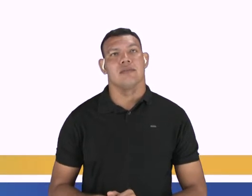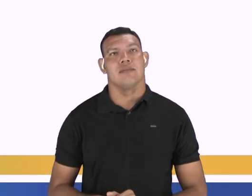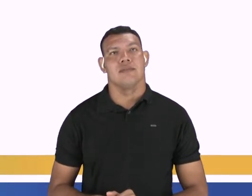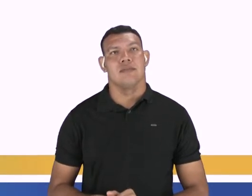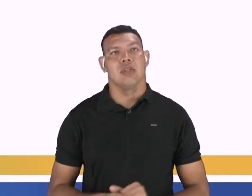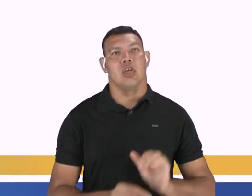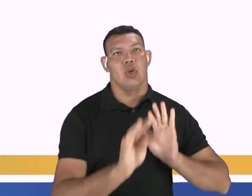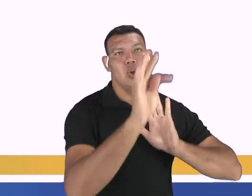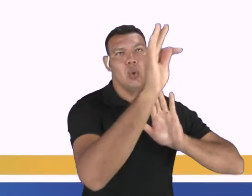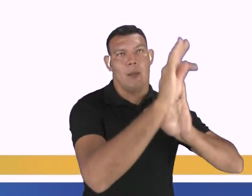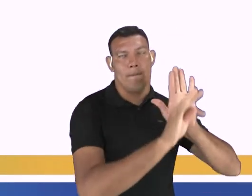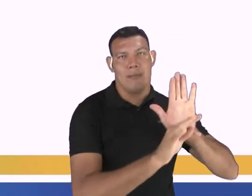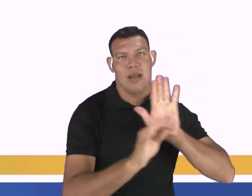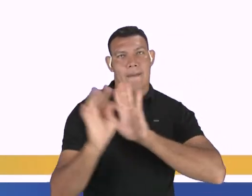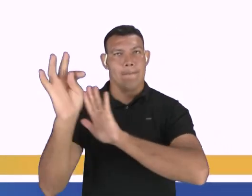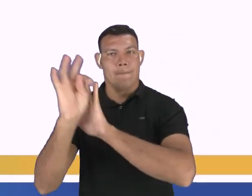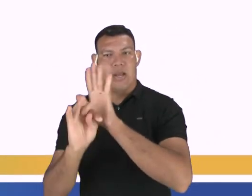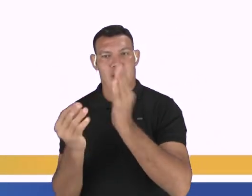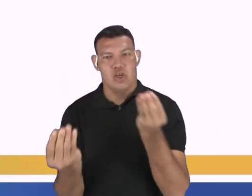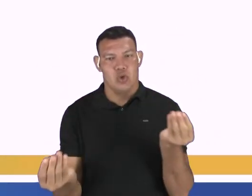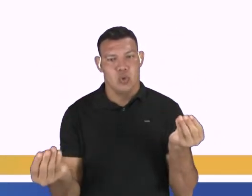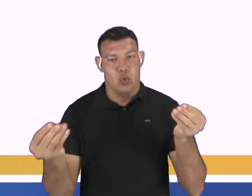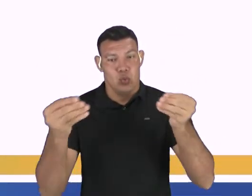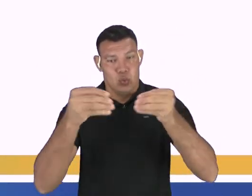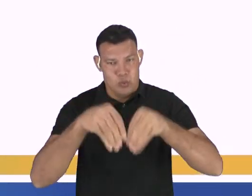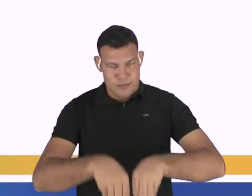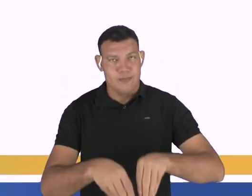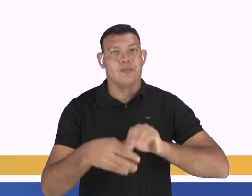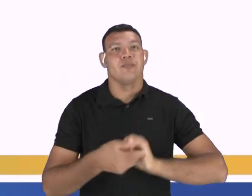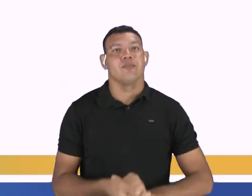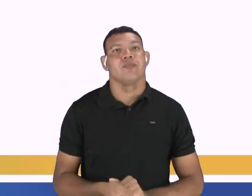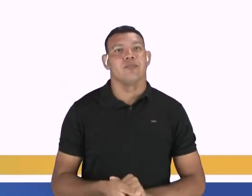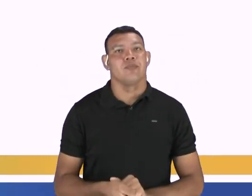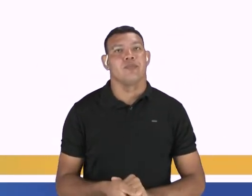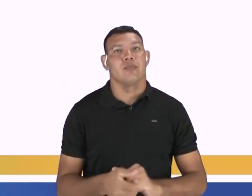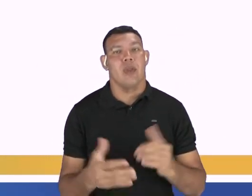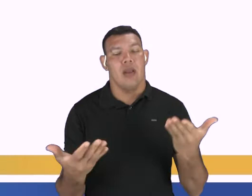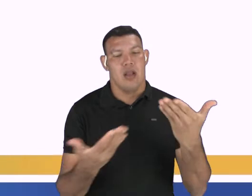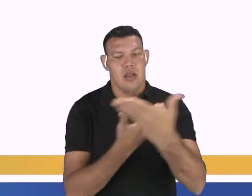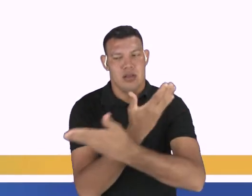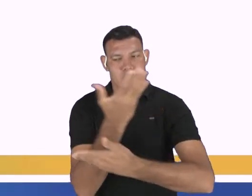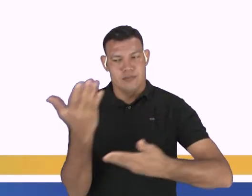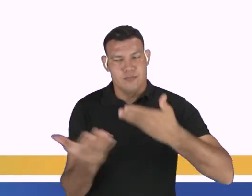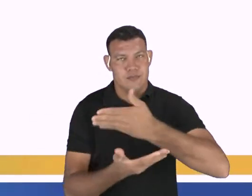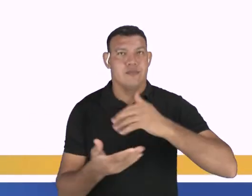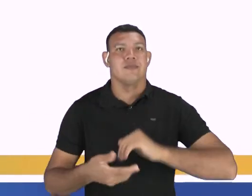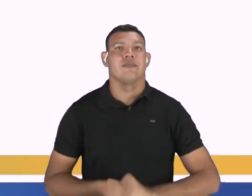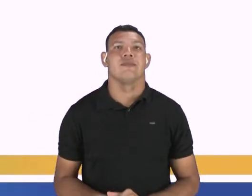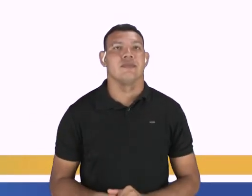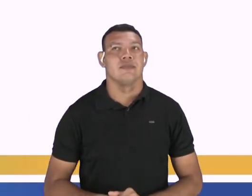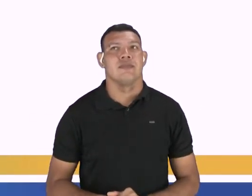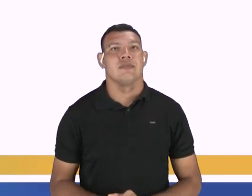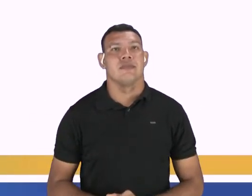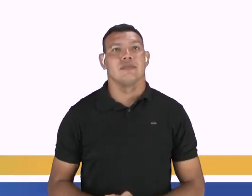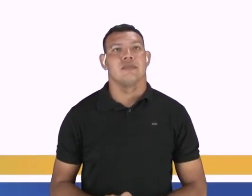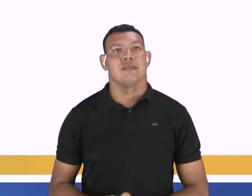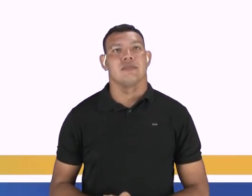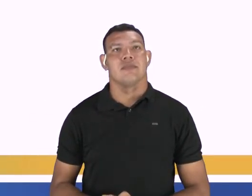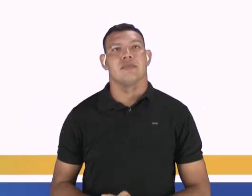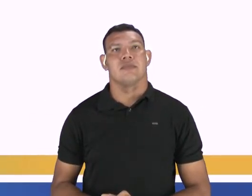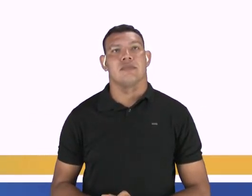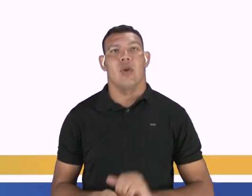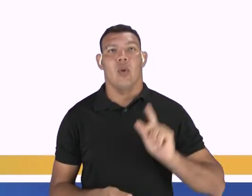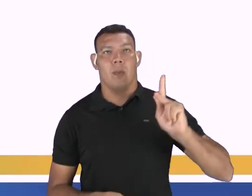comigo. O conceito de polifonia está intimamente relacionado com a intertextualidade, como eu disse, explicando a